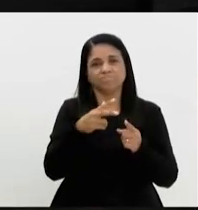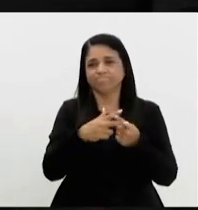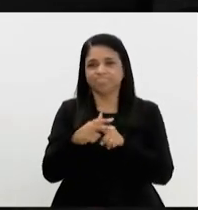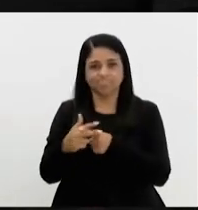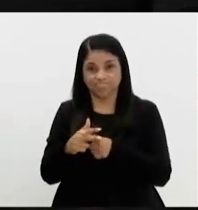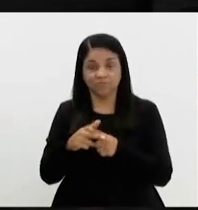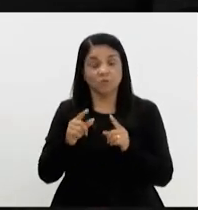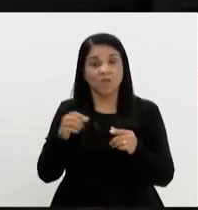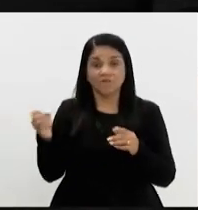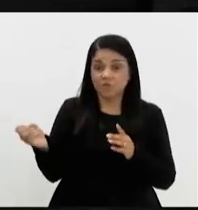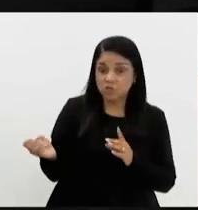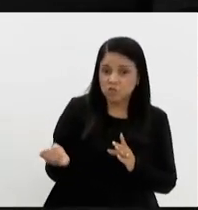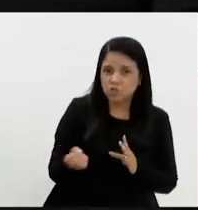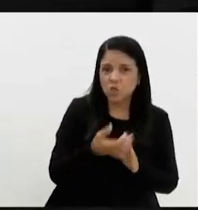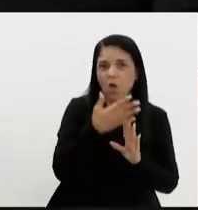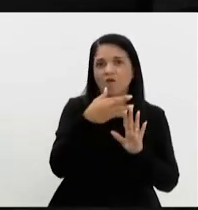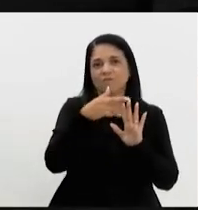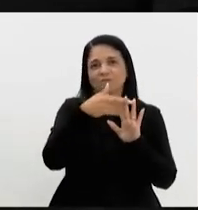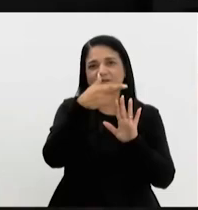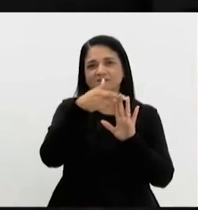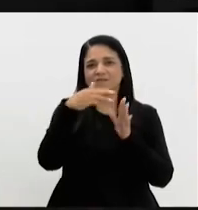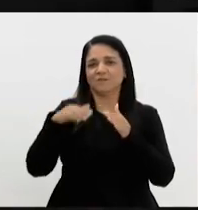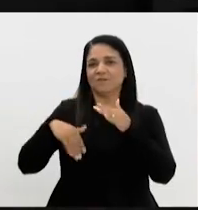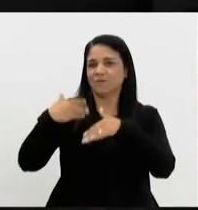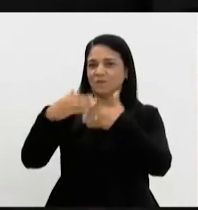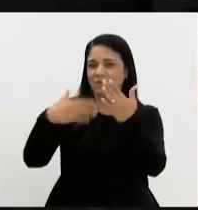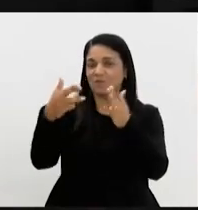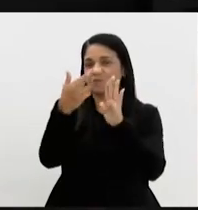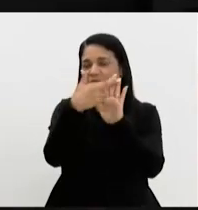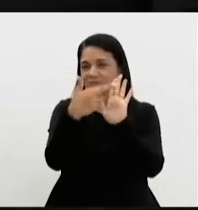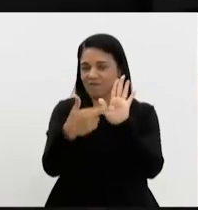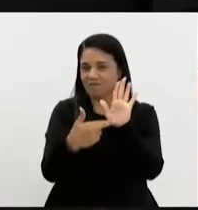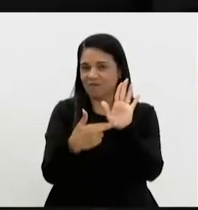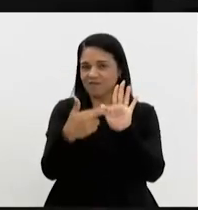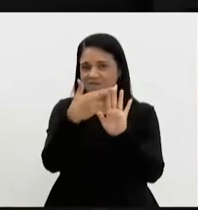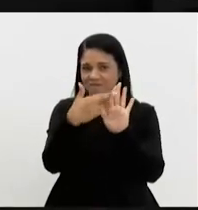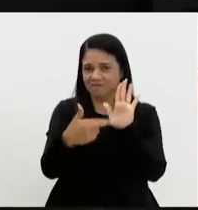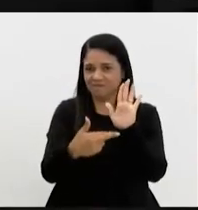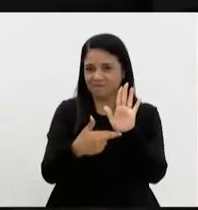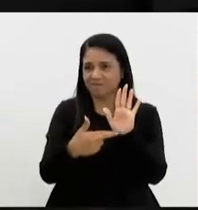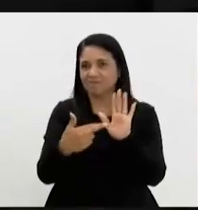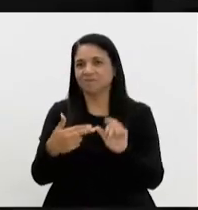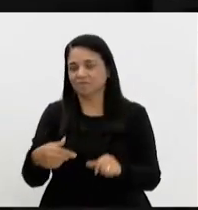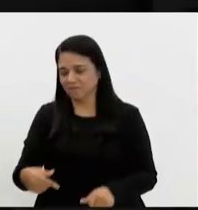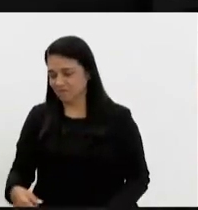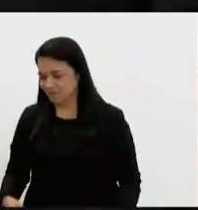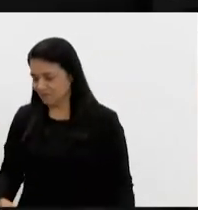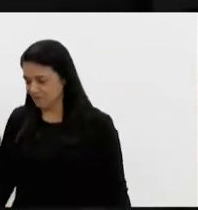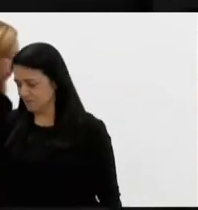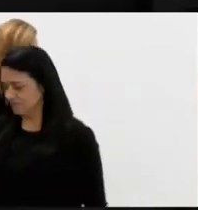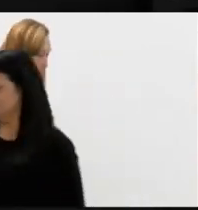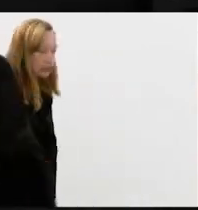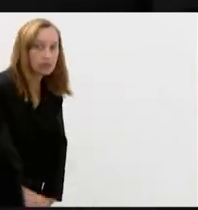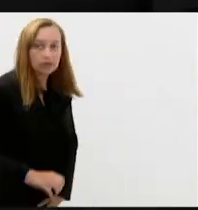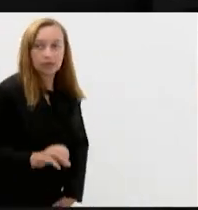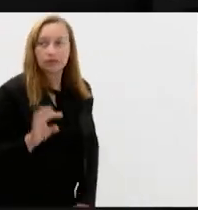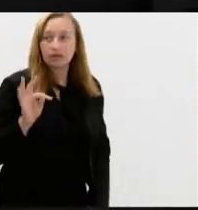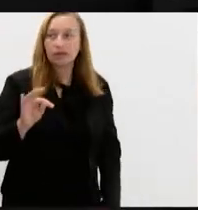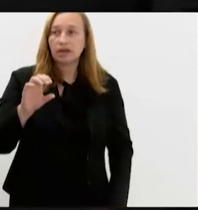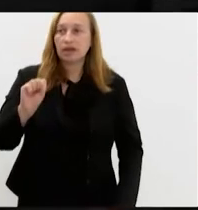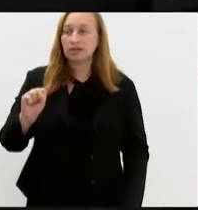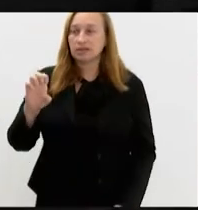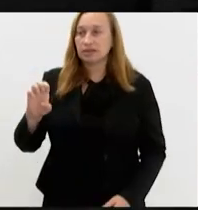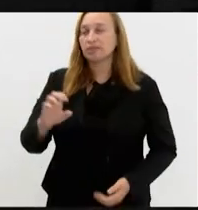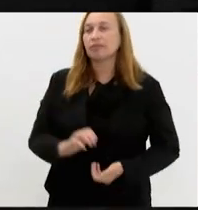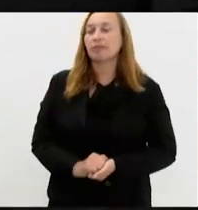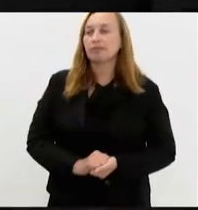Total prova de um aprimoramento normativo de uma força normativa bem exercida pelo pelo TSE buscou-se o quê a